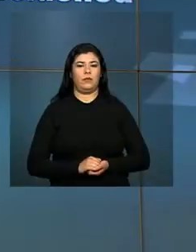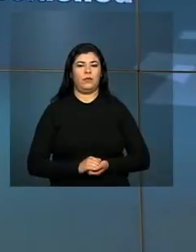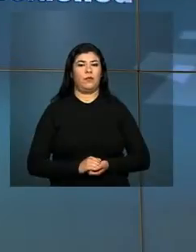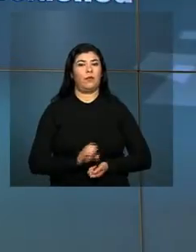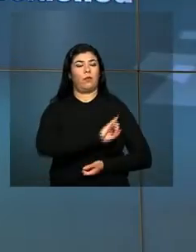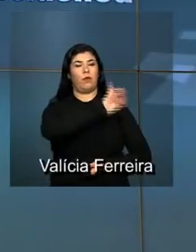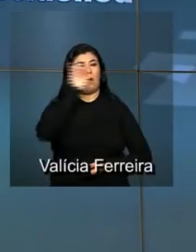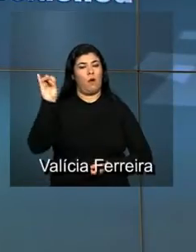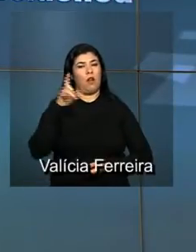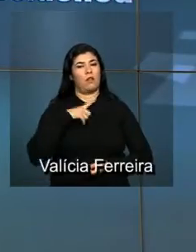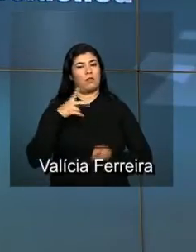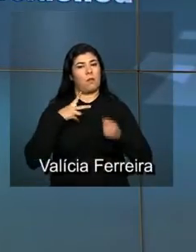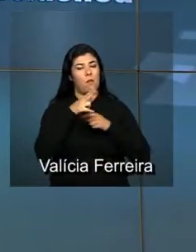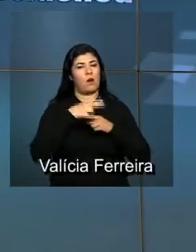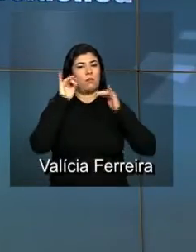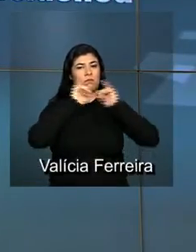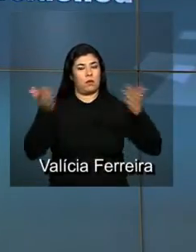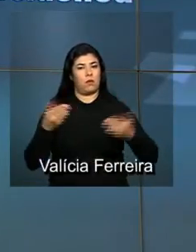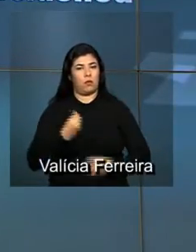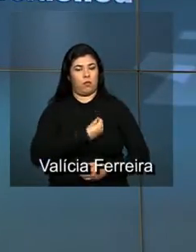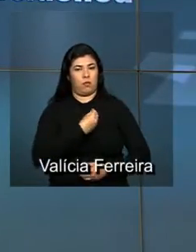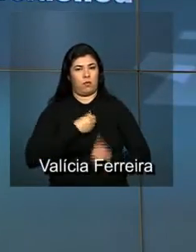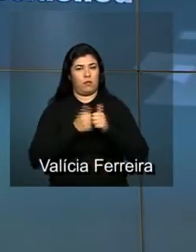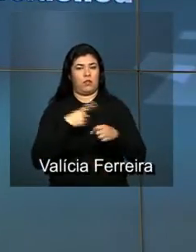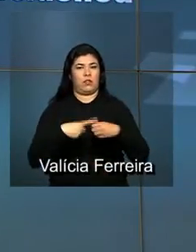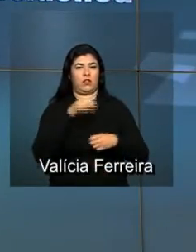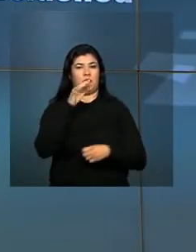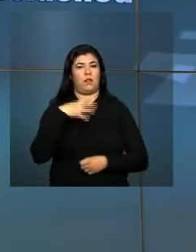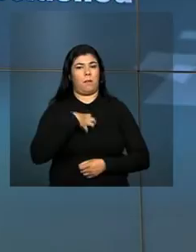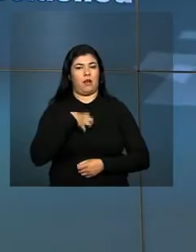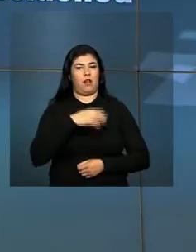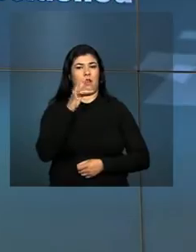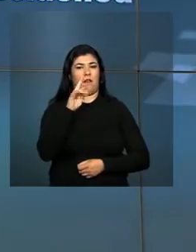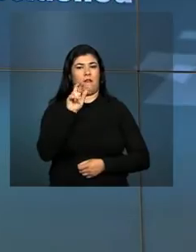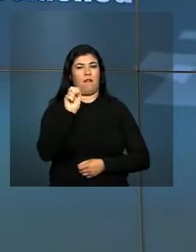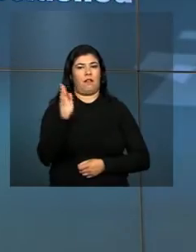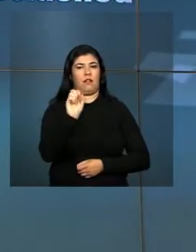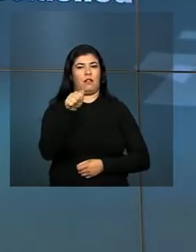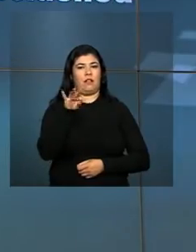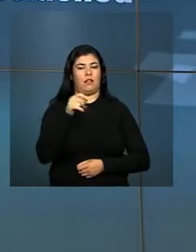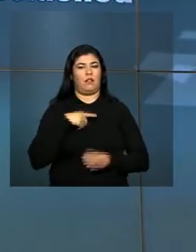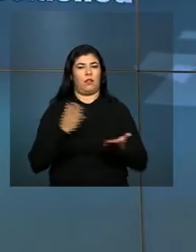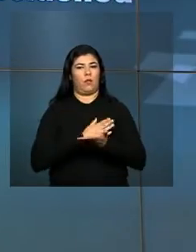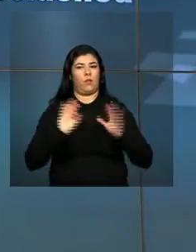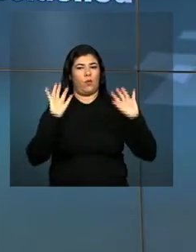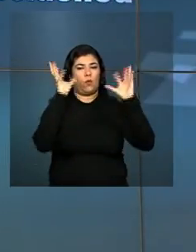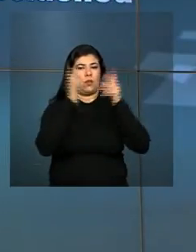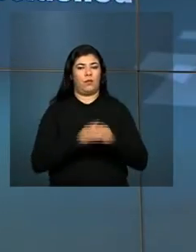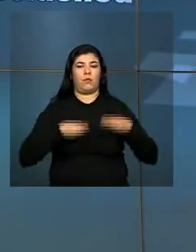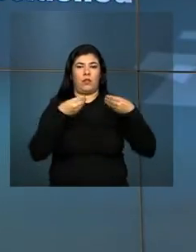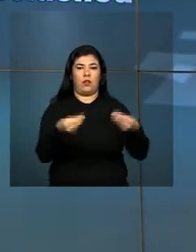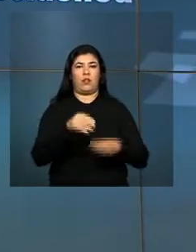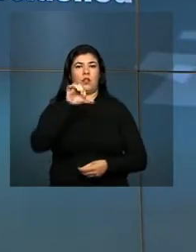Olá, interrompemos a programação para ir ao vivo à Feira de Santana, na Bahia. Começa agora a cerimônia de entrega de